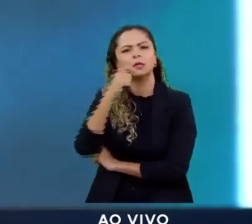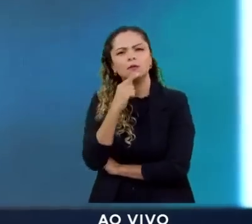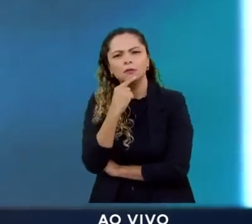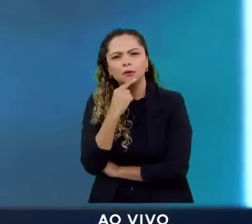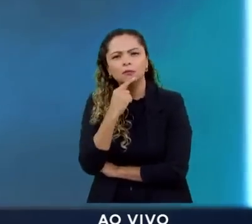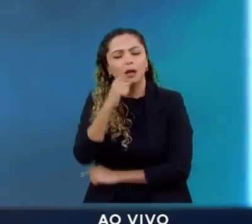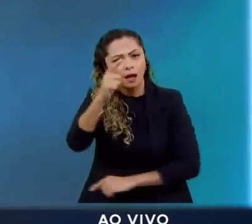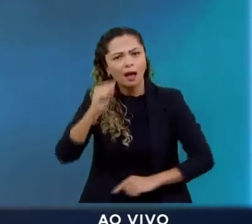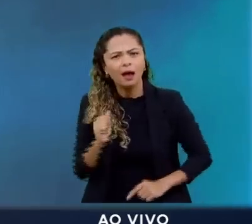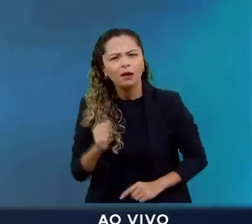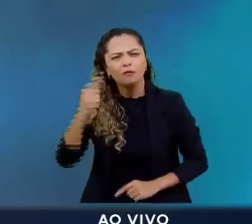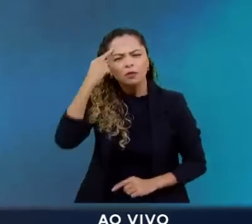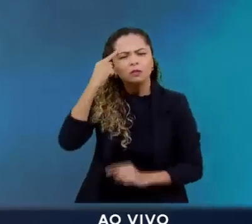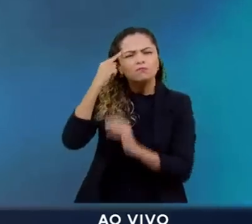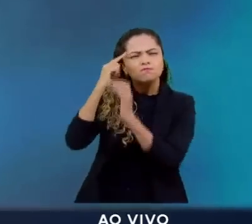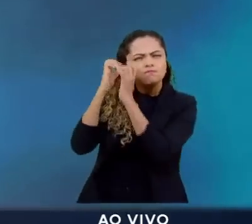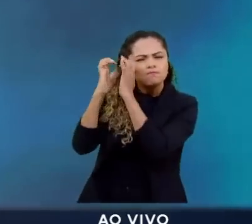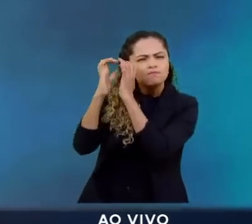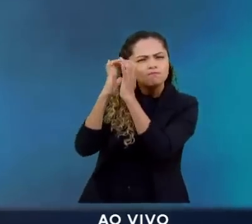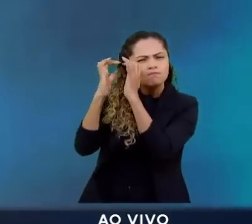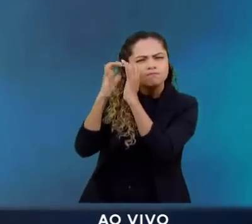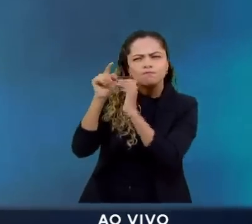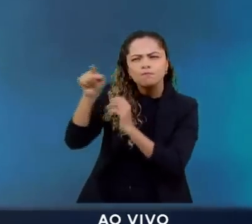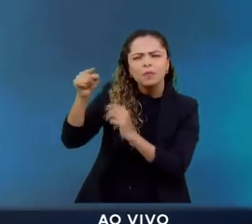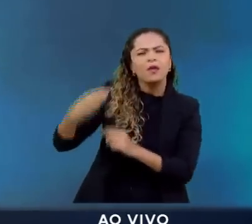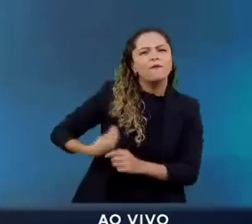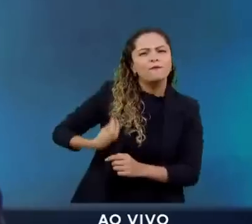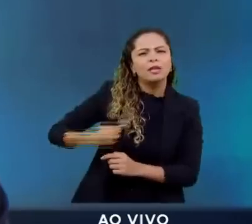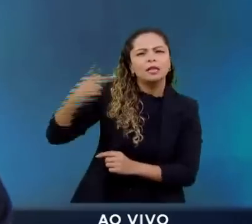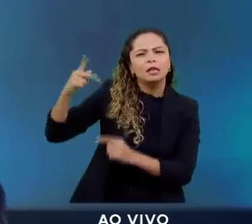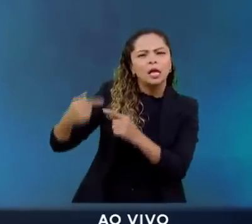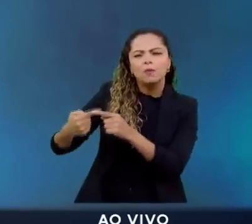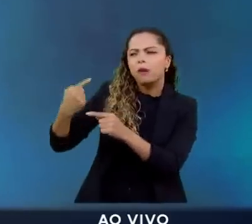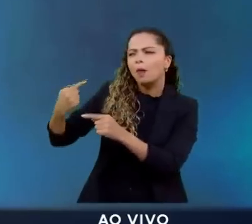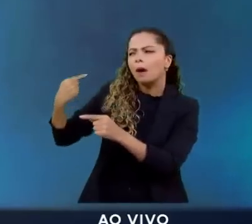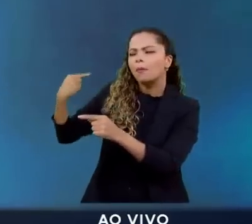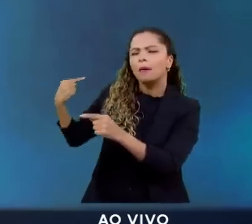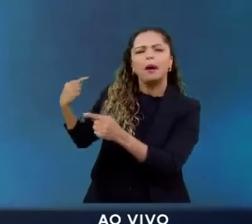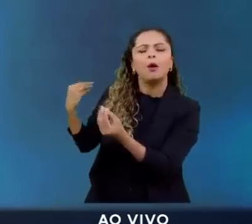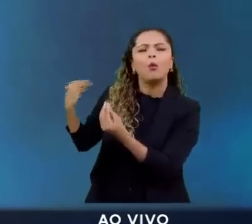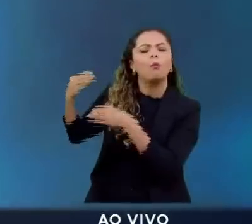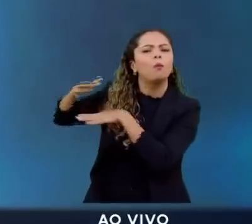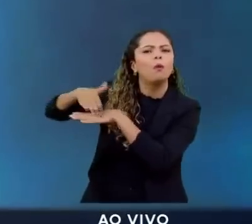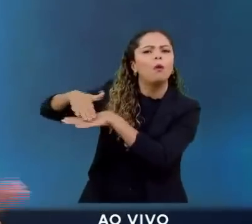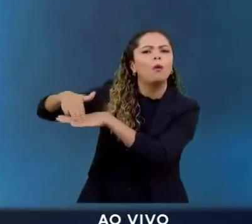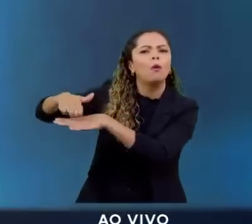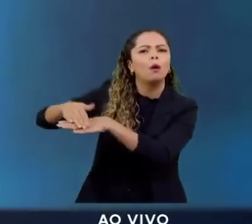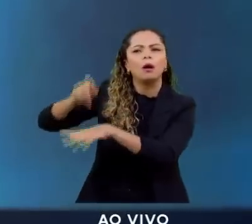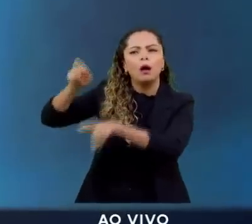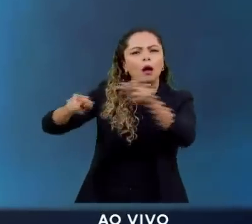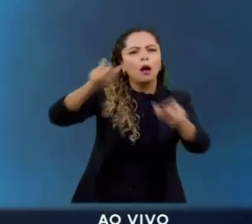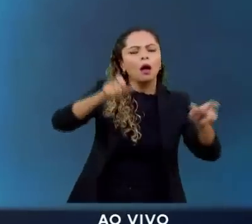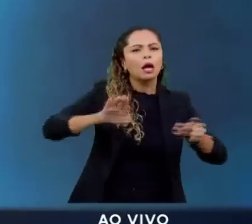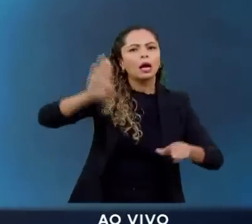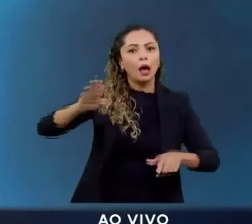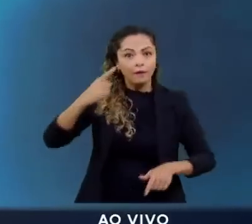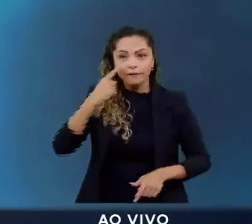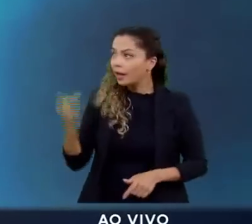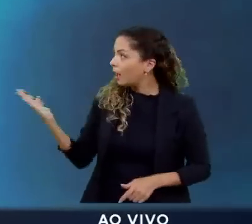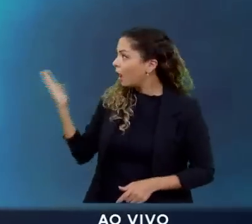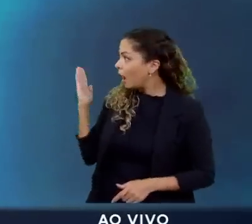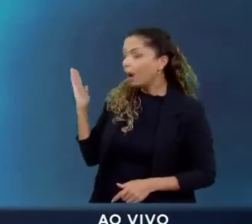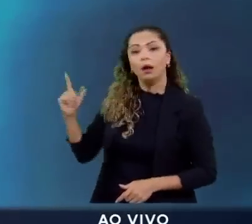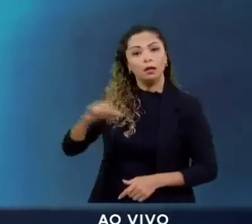apurada para ver a vida pregressa de cada um nós temos todas esses candidatos aqui todos os candidatos